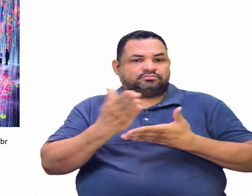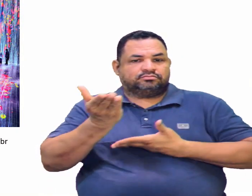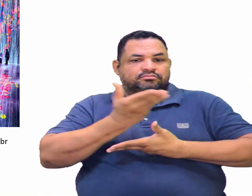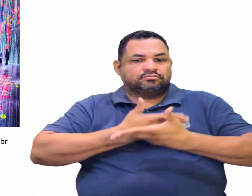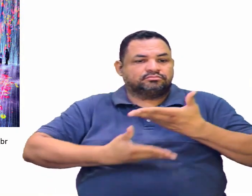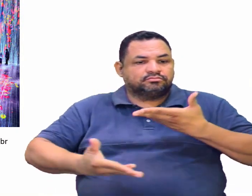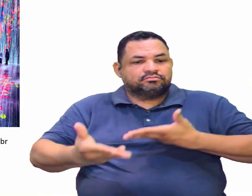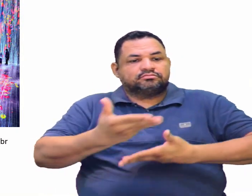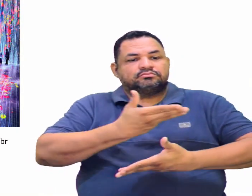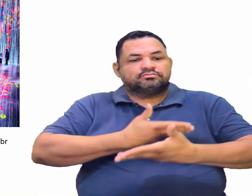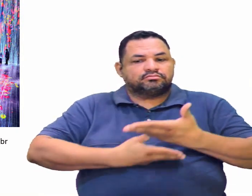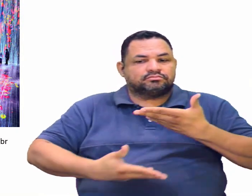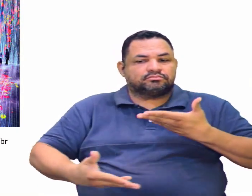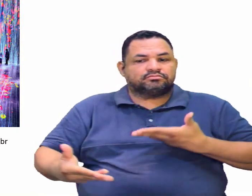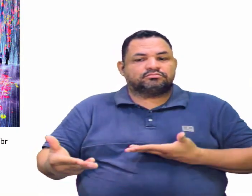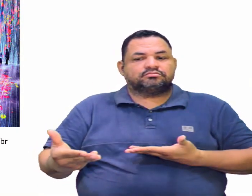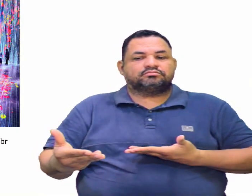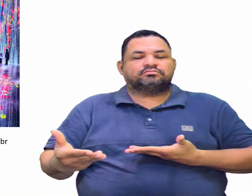pessoas